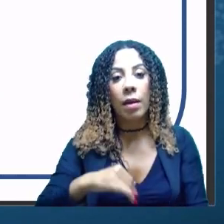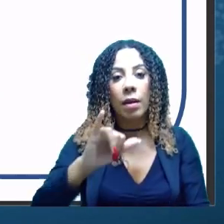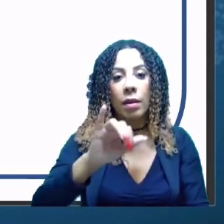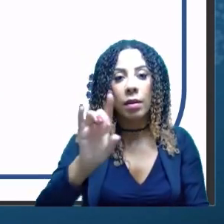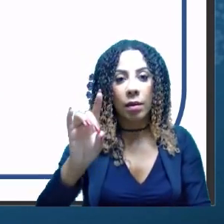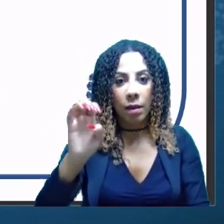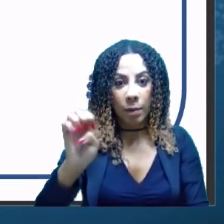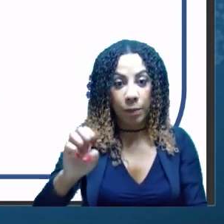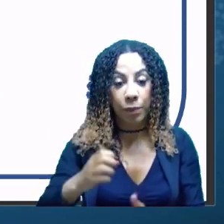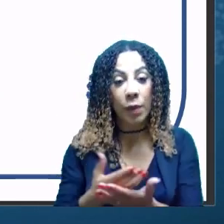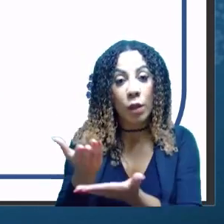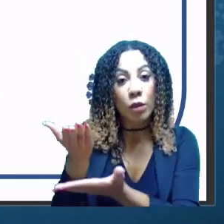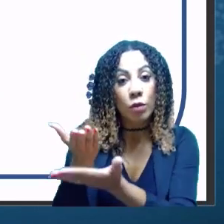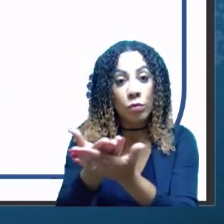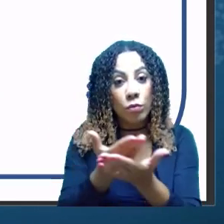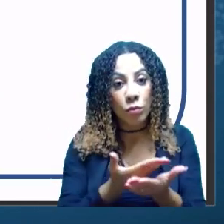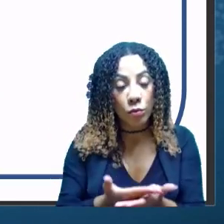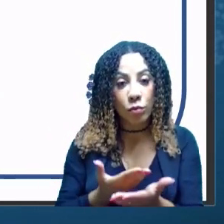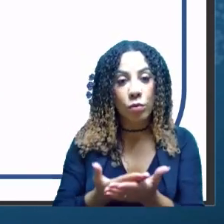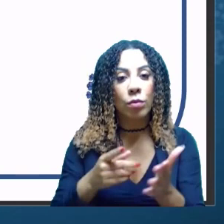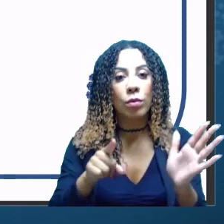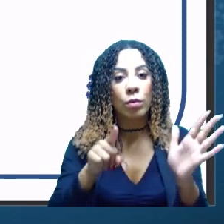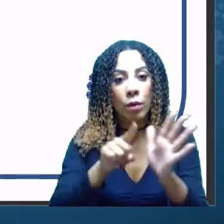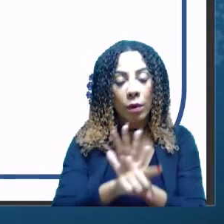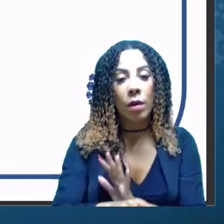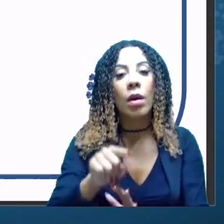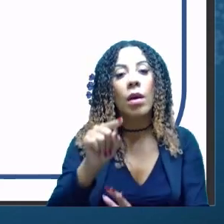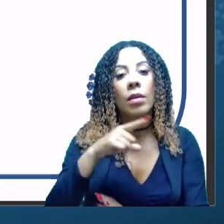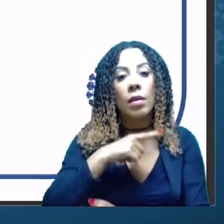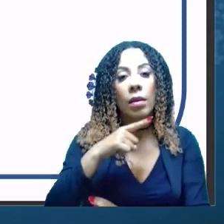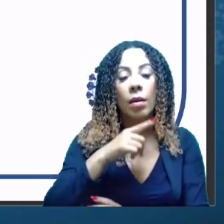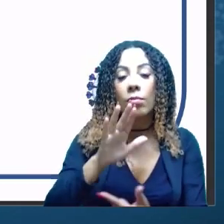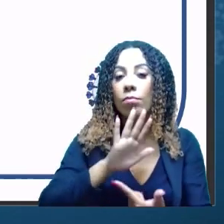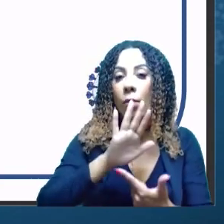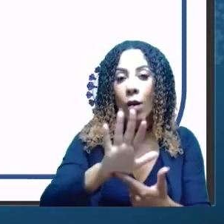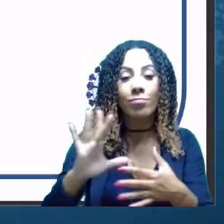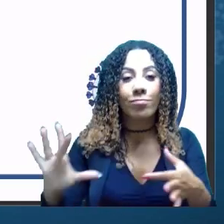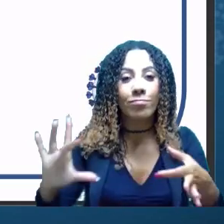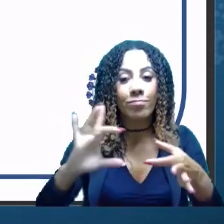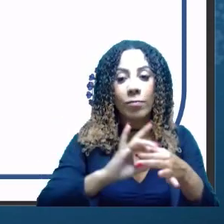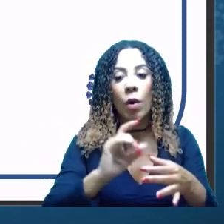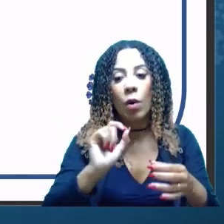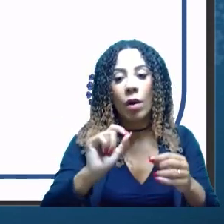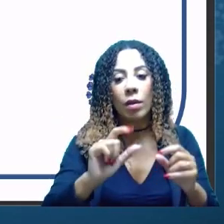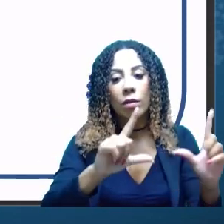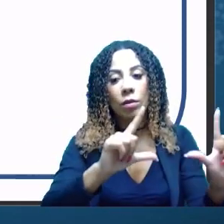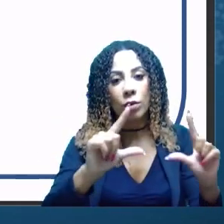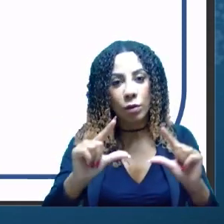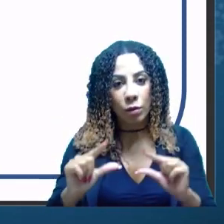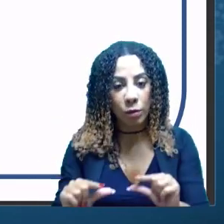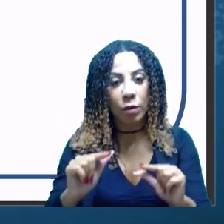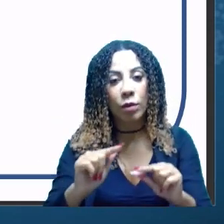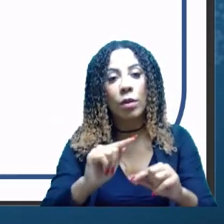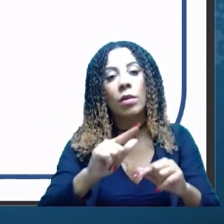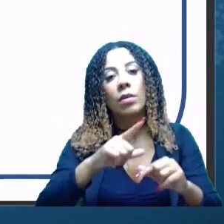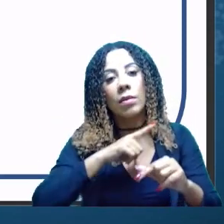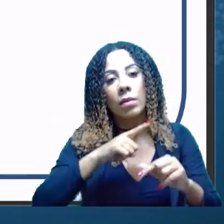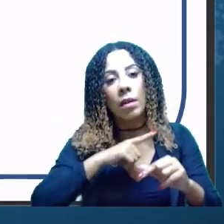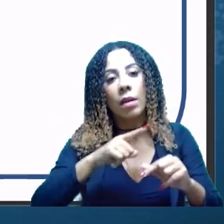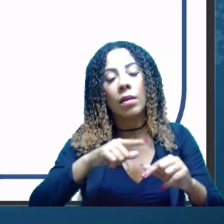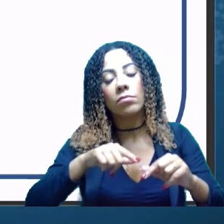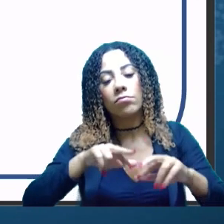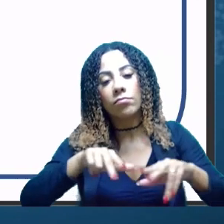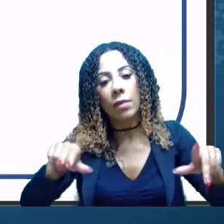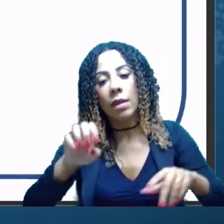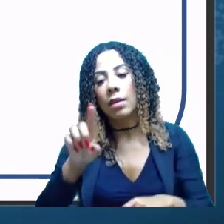que o domínio CTD, o domínio C-terminal, ele está associado à dimerização de dímeros, mas também de tetrâmeros, hexâmeros e oligômeros